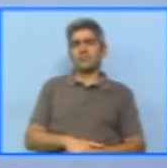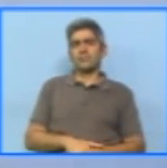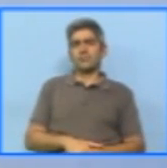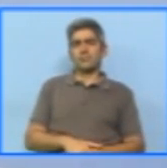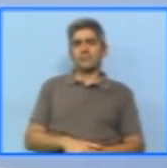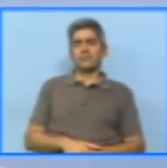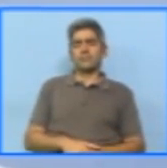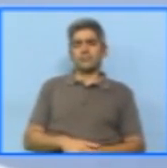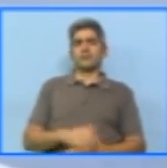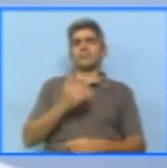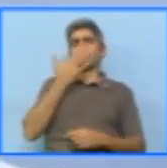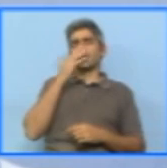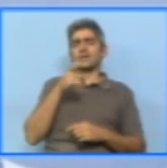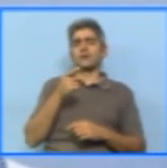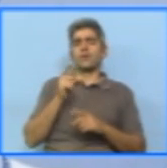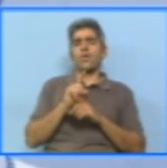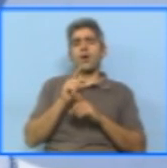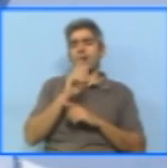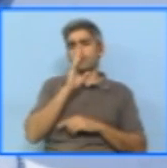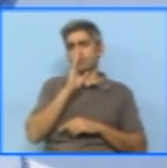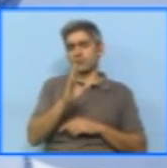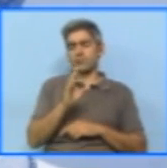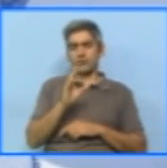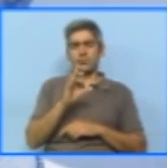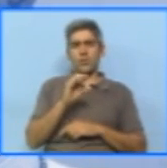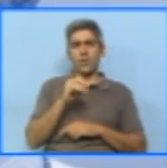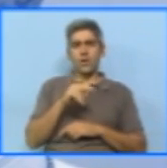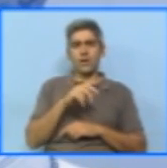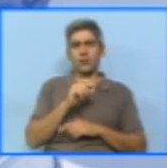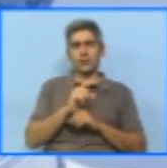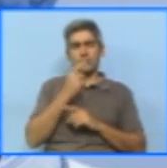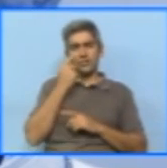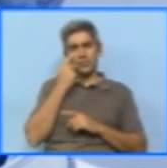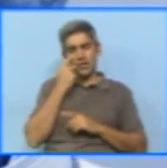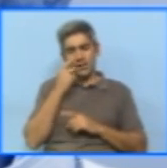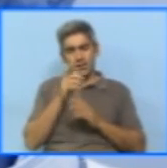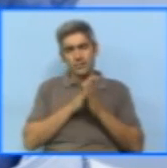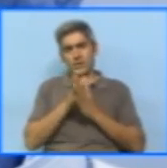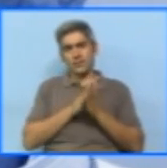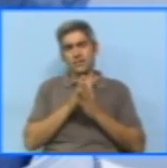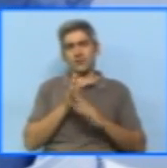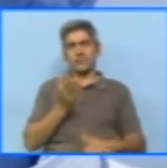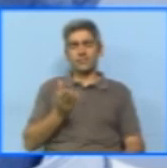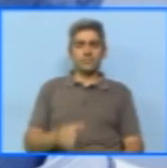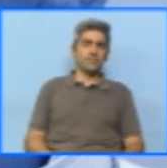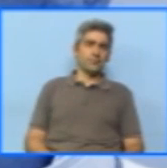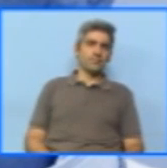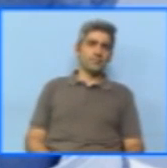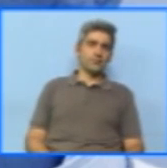uma falta de honestidade, de um chico esperto, falto